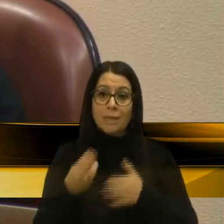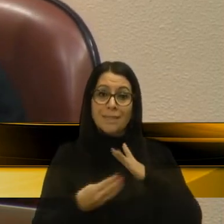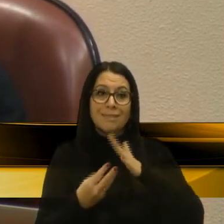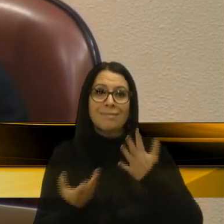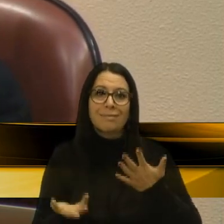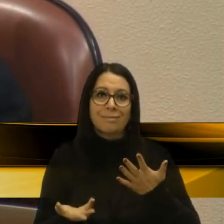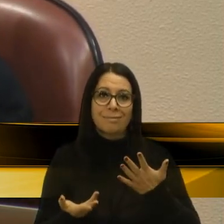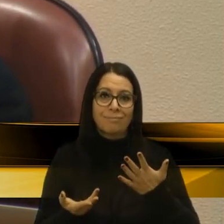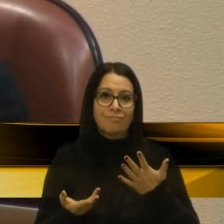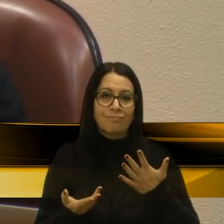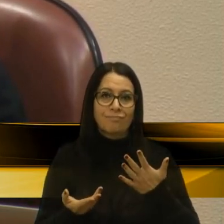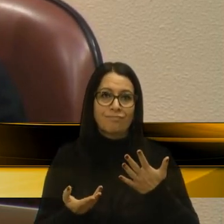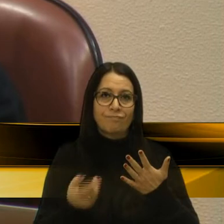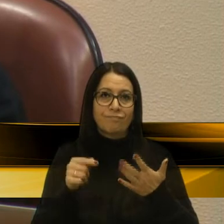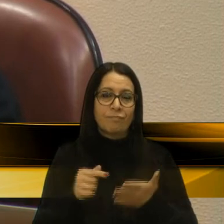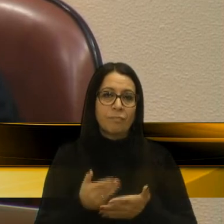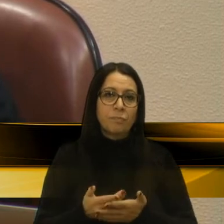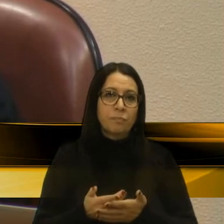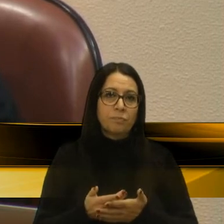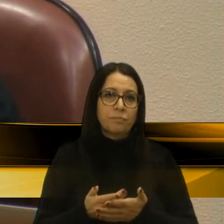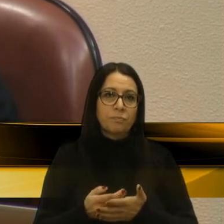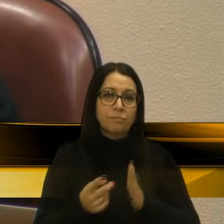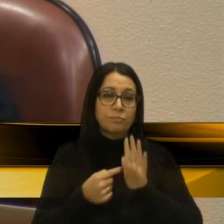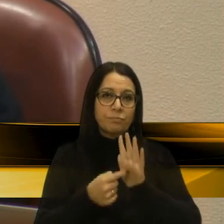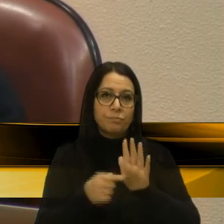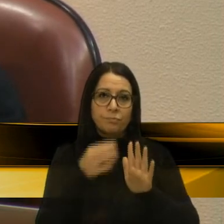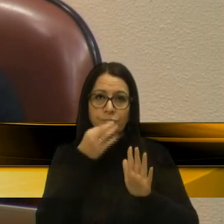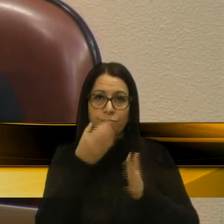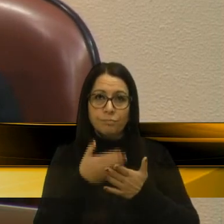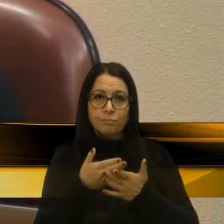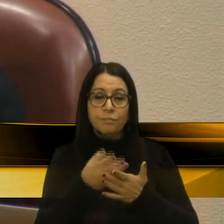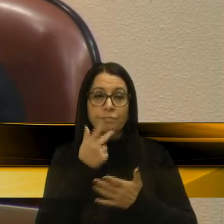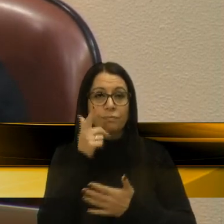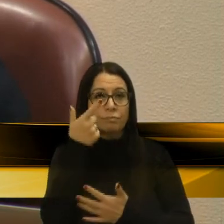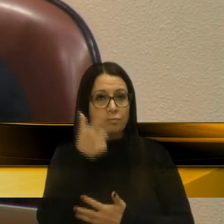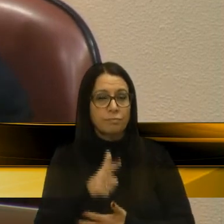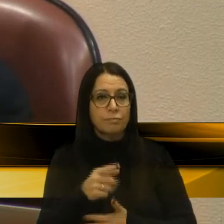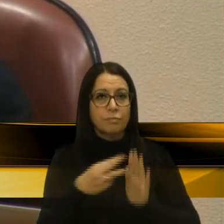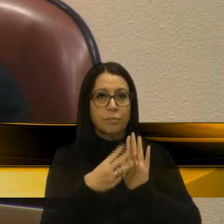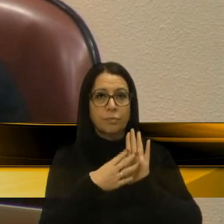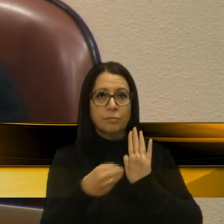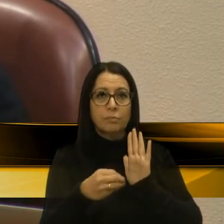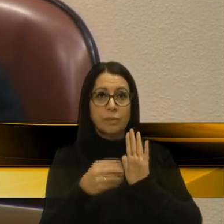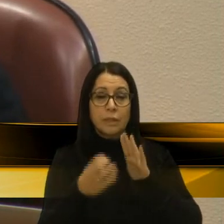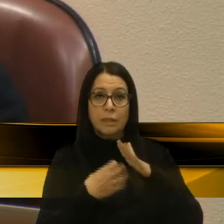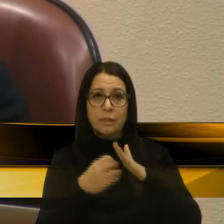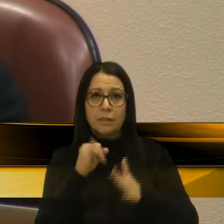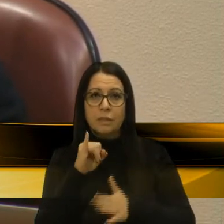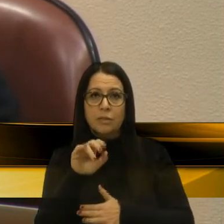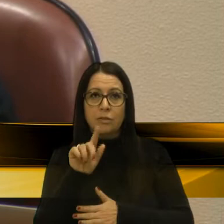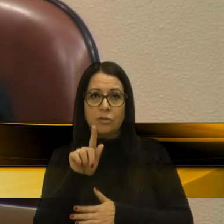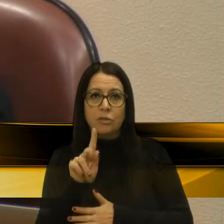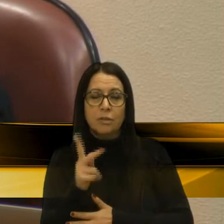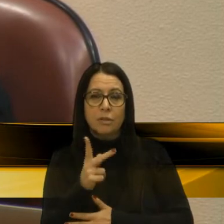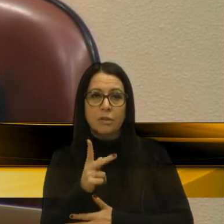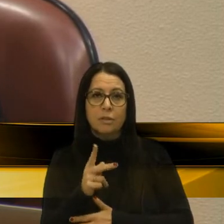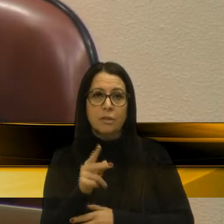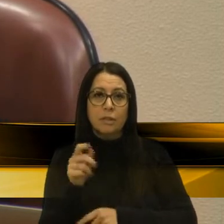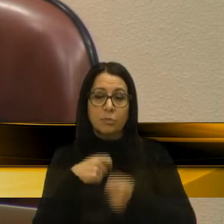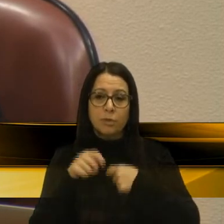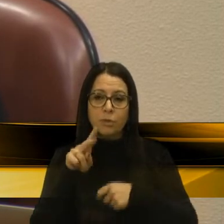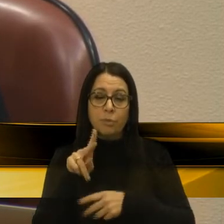embora a questão seja judicial, né? Eu fiquei estarrecido com as manchetes dessas empresas, só fazer uma rápida pesquisa no Google que a gente vai ver uma série de